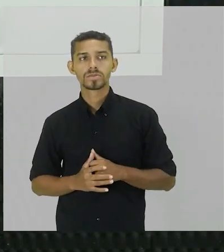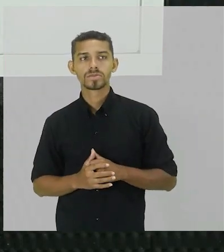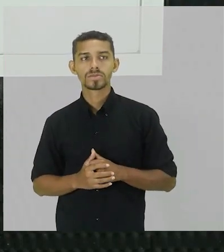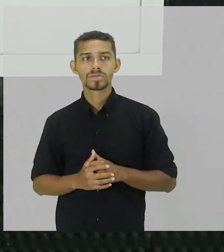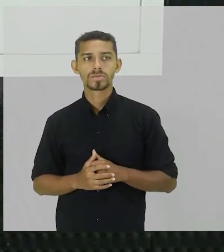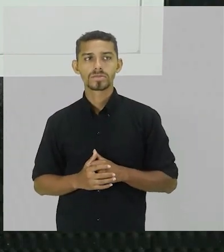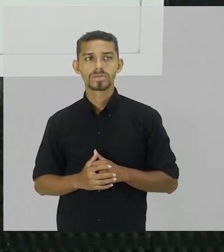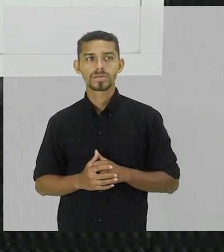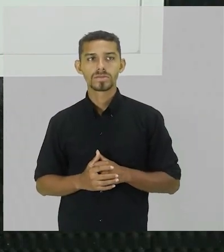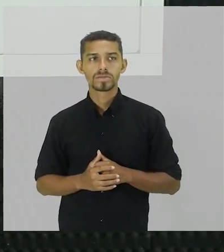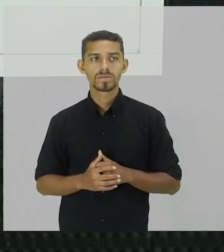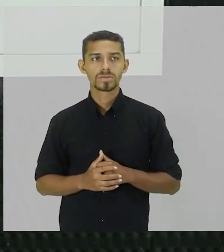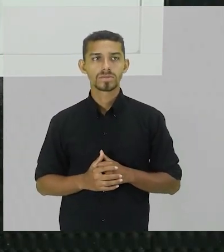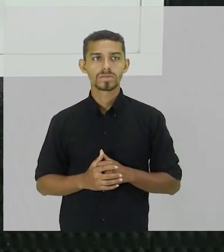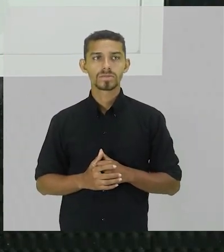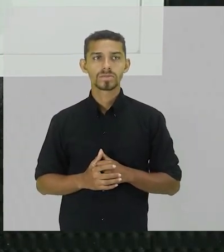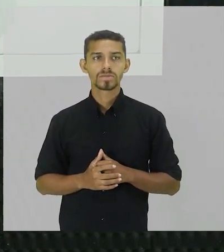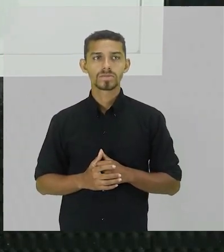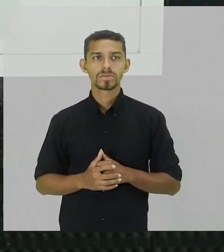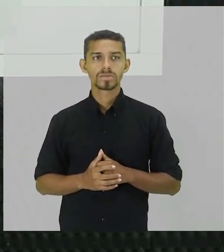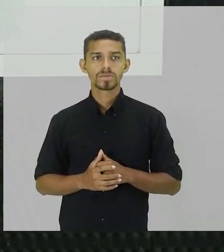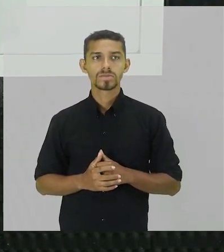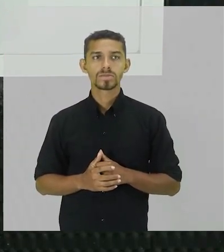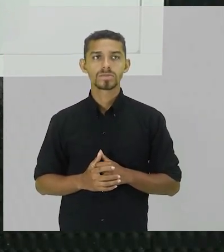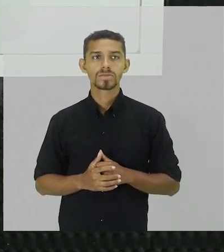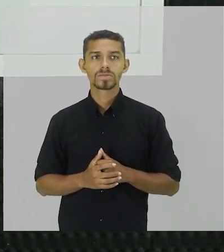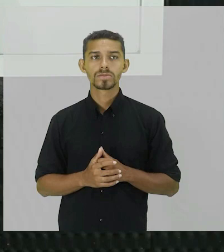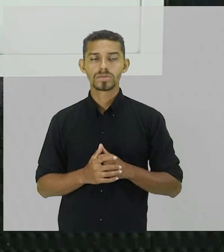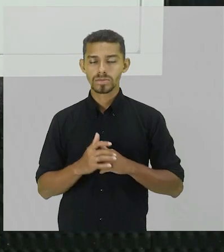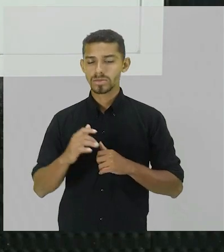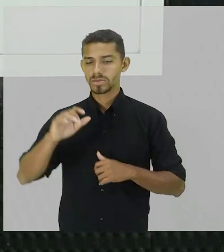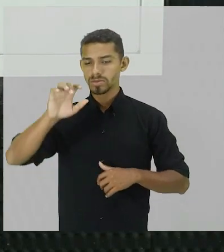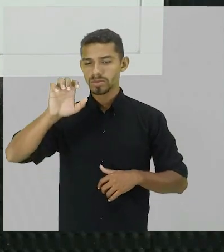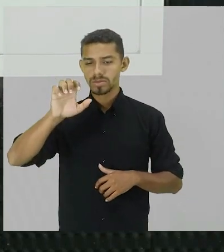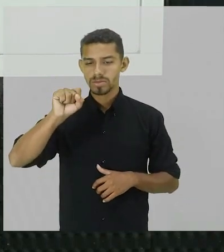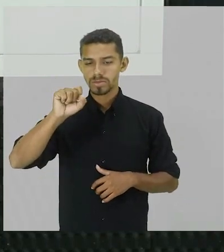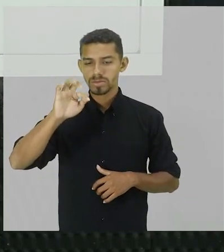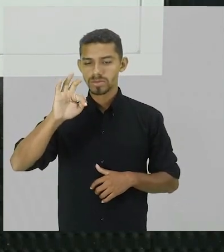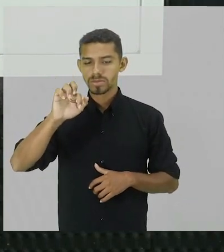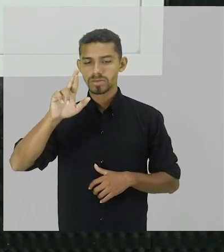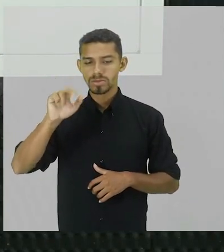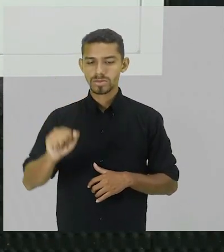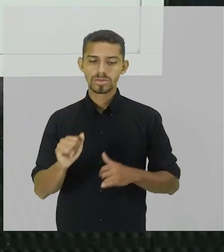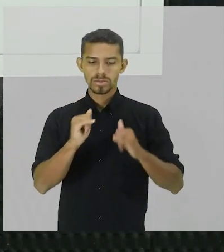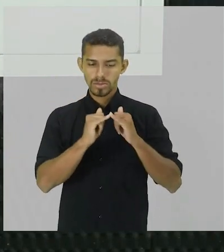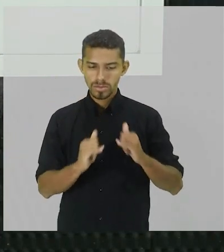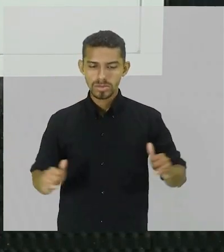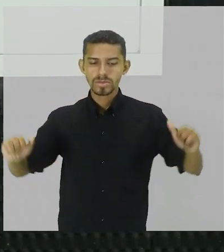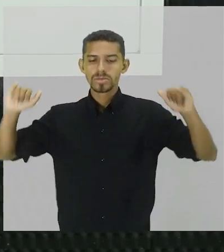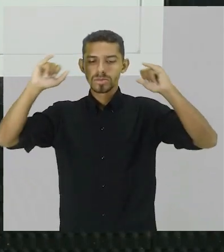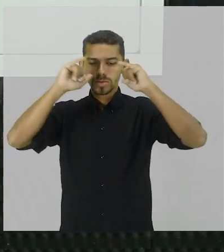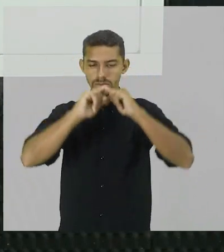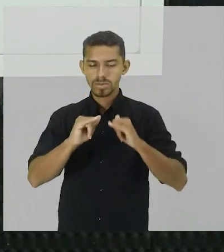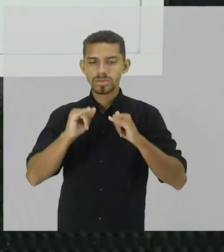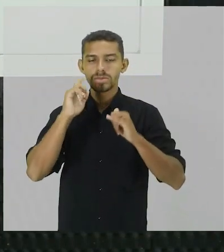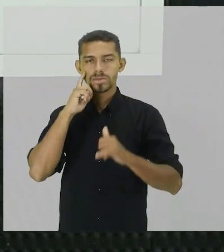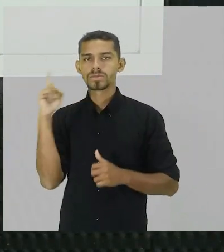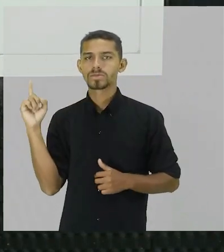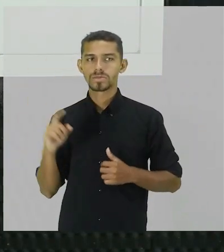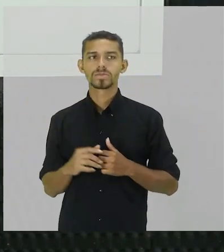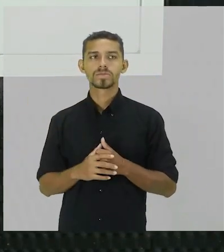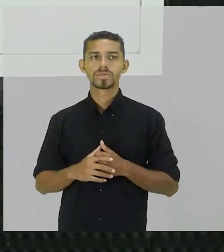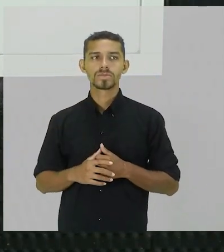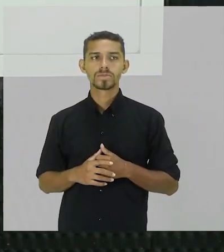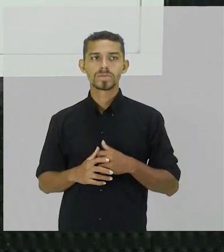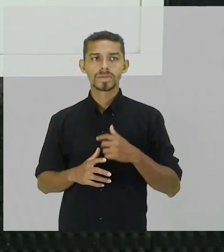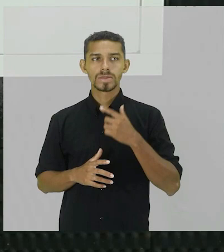A bola é uma esfera. Às vezes as pessoas confundem esfera com círculo, com circunferência. Tá? A esfera é